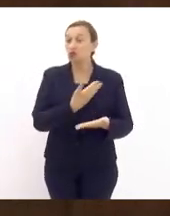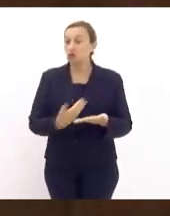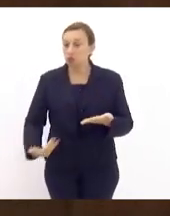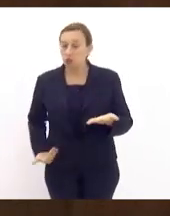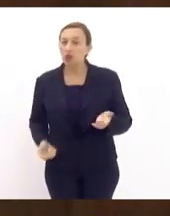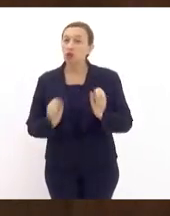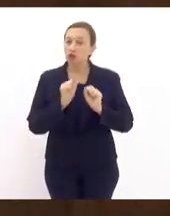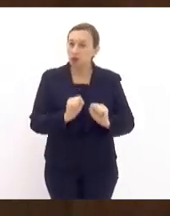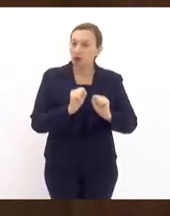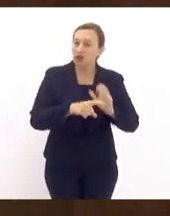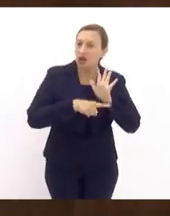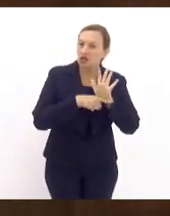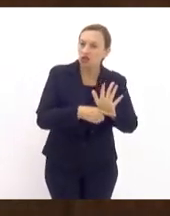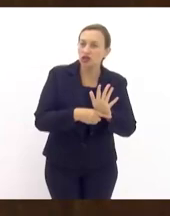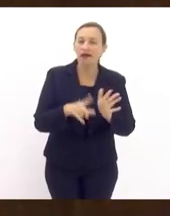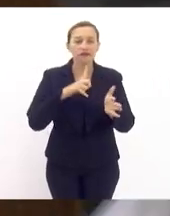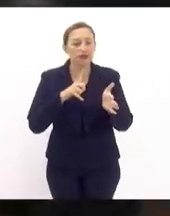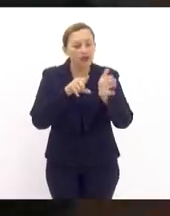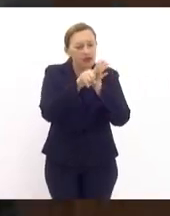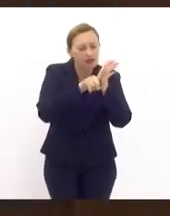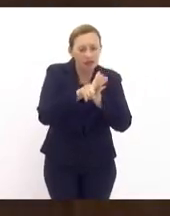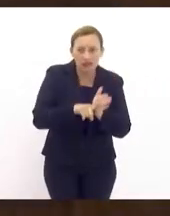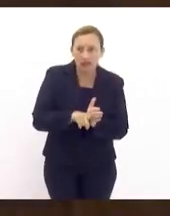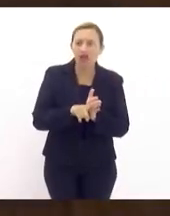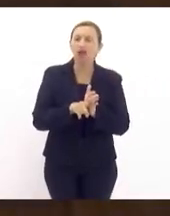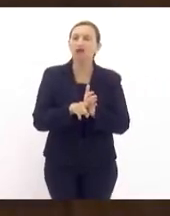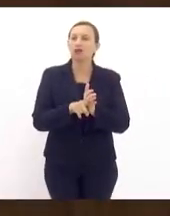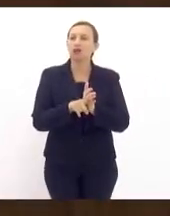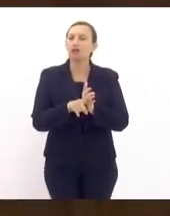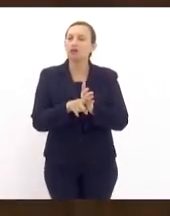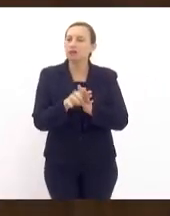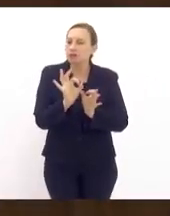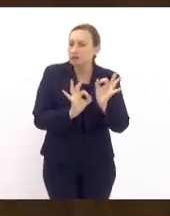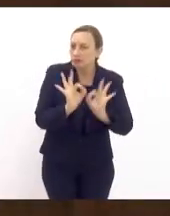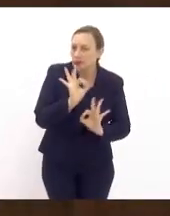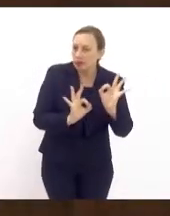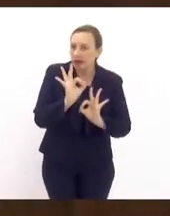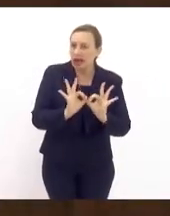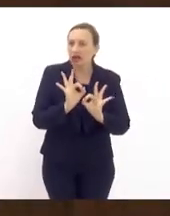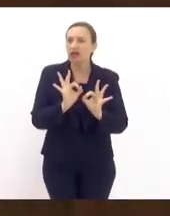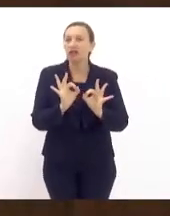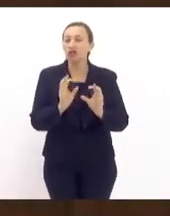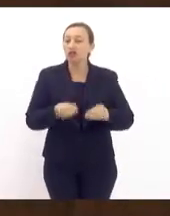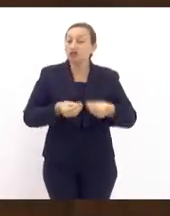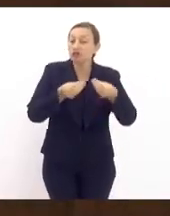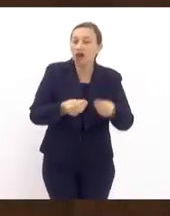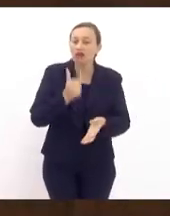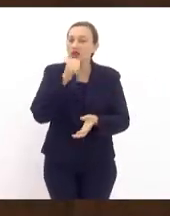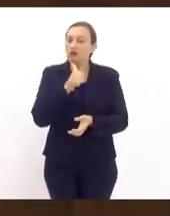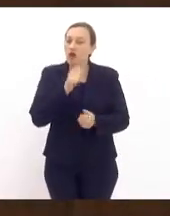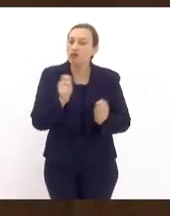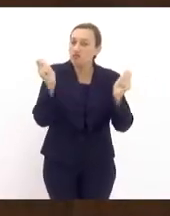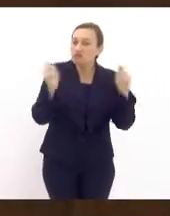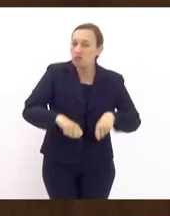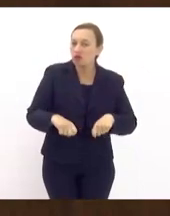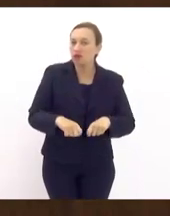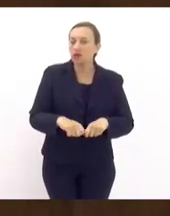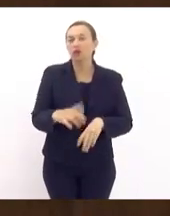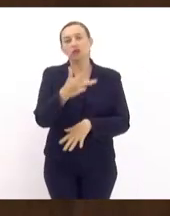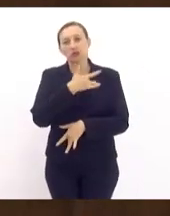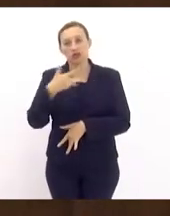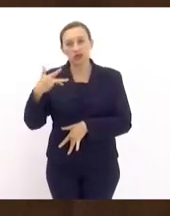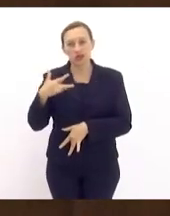e ter exames e um mapeamento mais específico, a gente dá a essas mulheres a possibilidade de uma